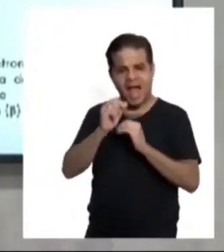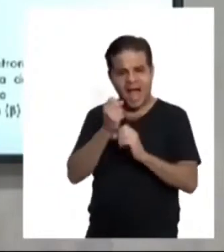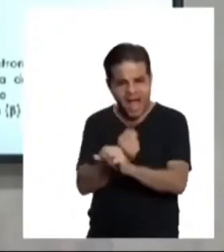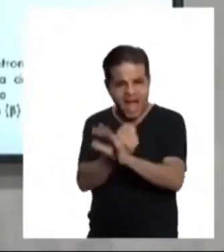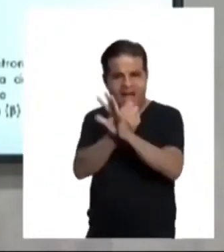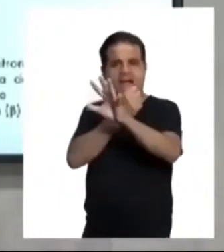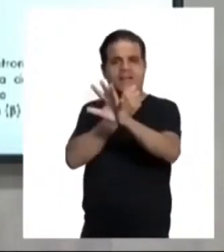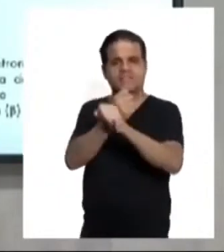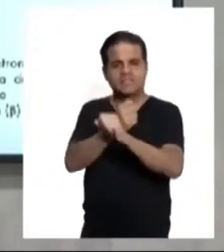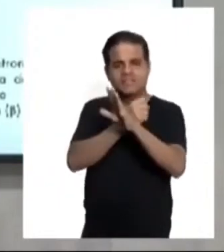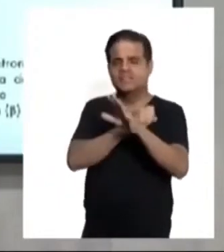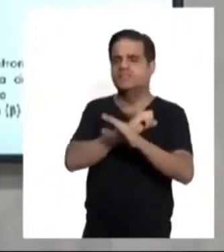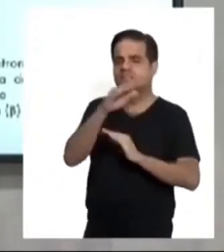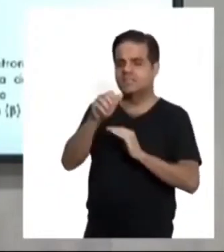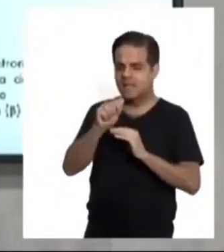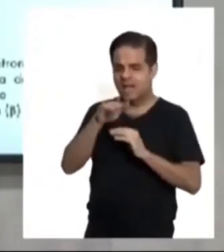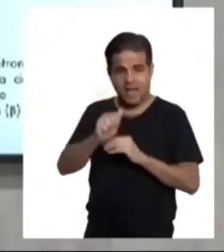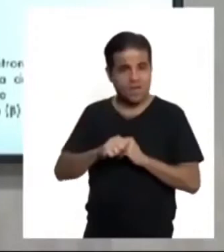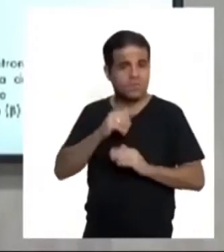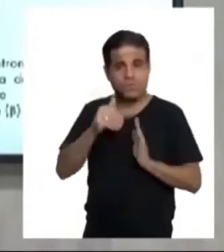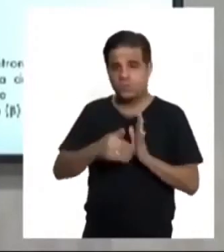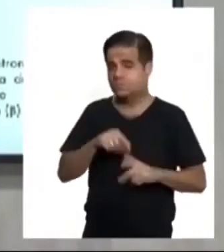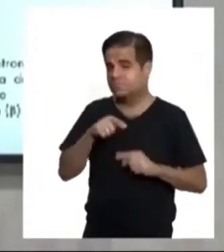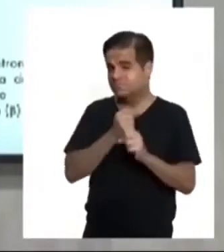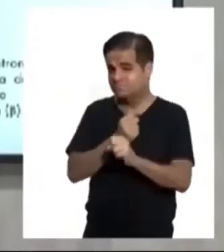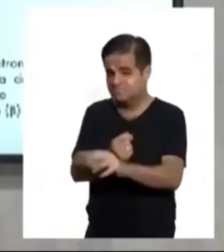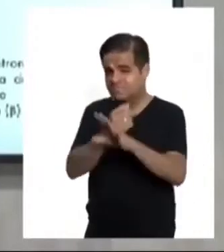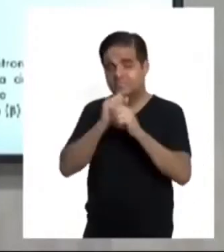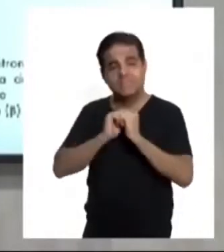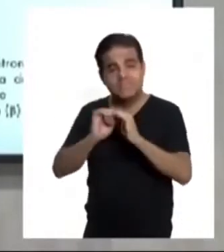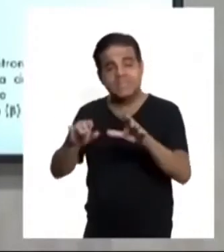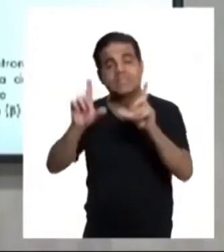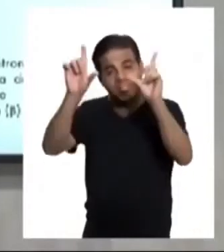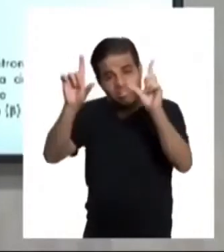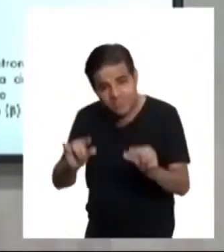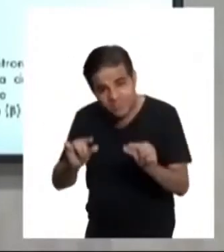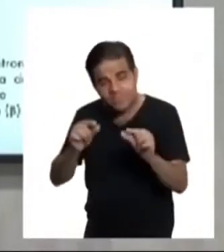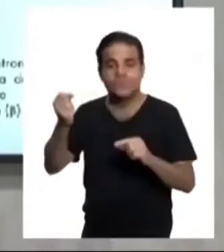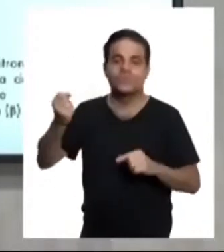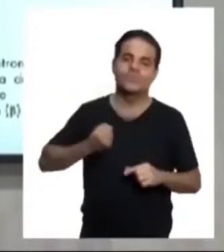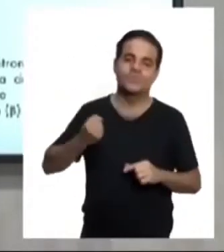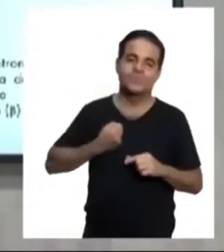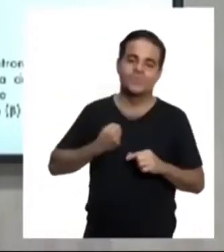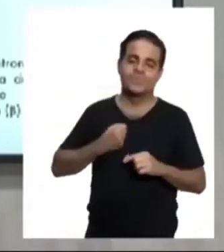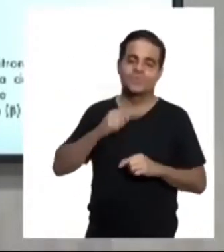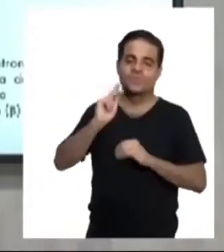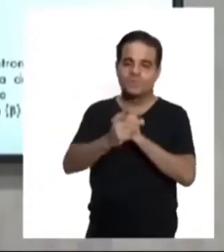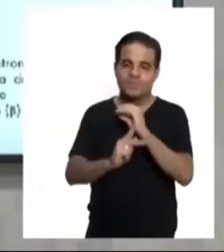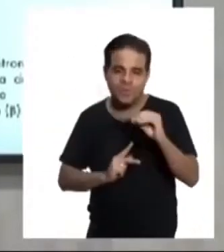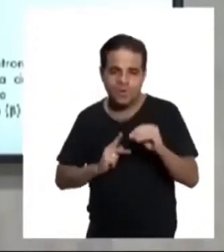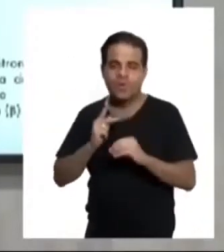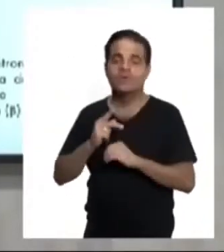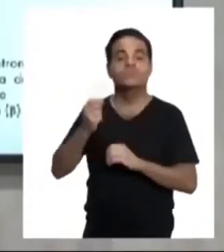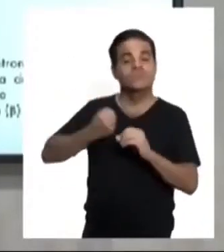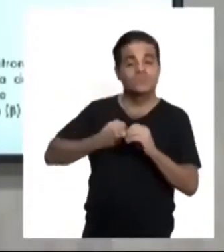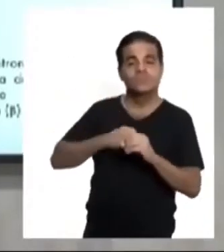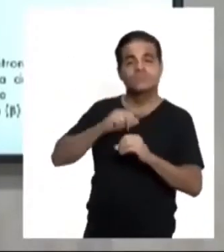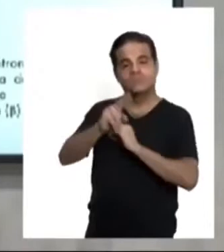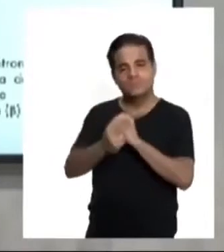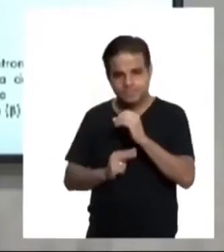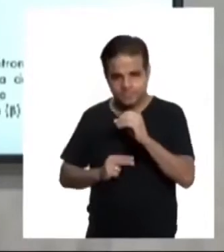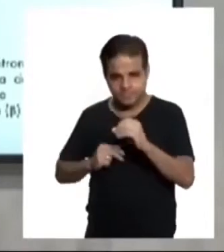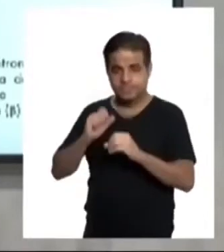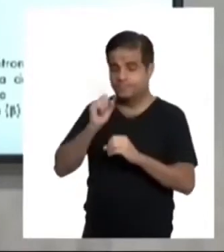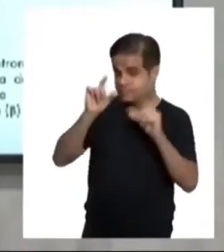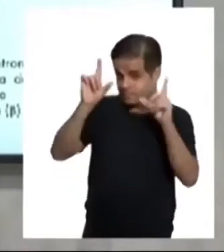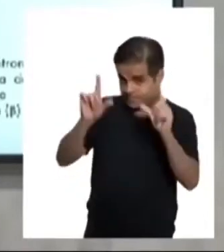E praticamente todos os elementos emitem essa radiação, ele está diminuindo o número de prótons e o número de nêutrons. Se ele está diminuindo